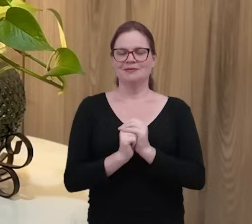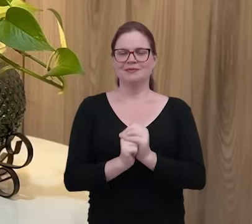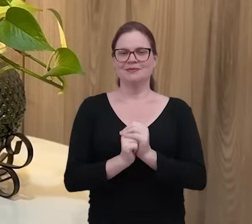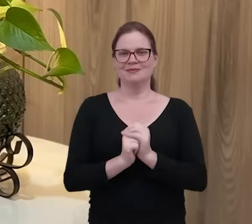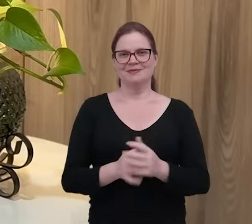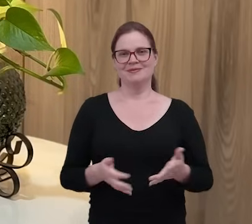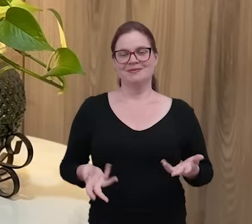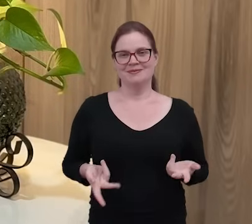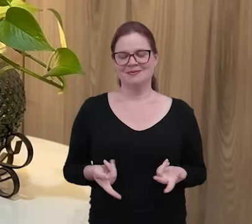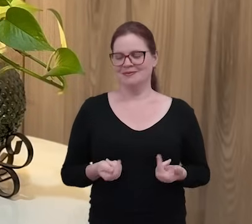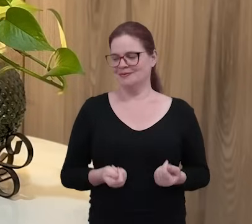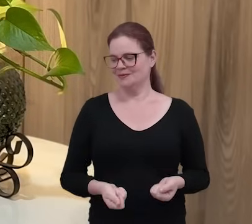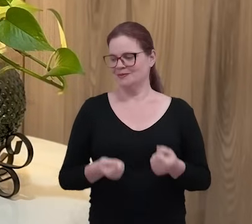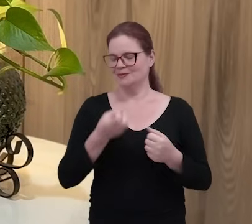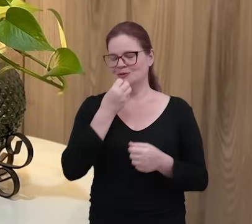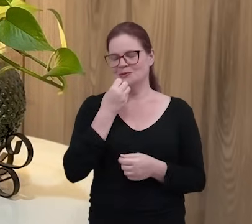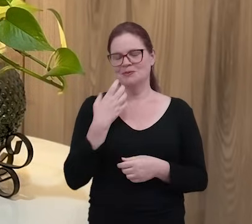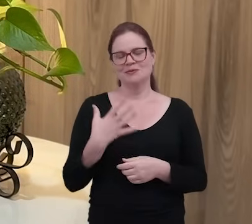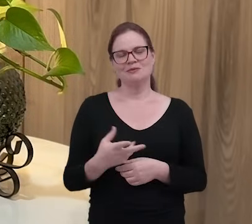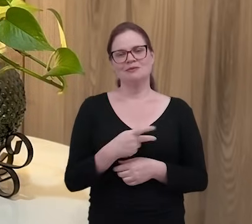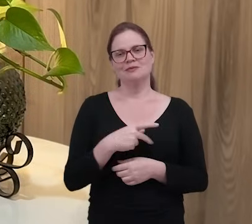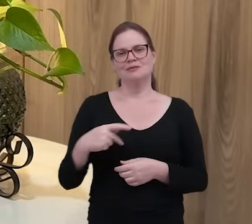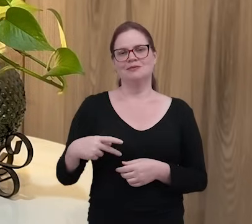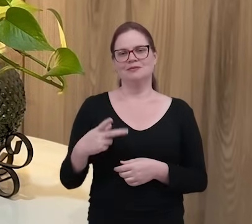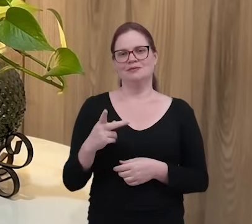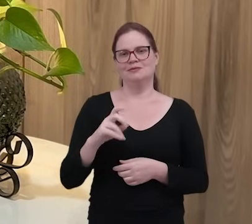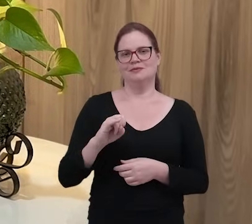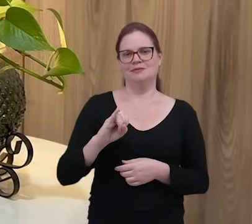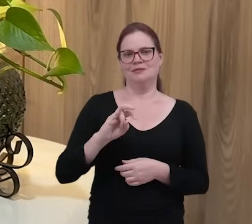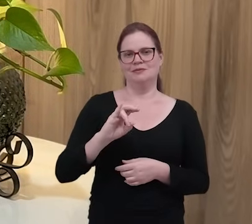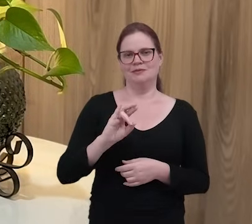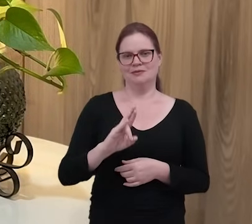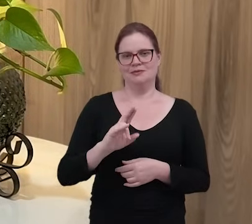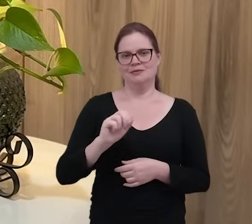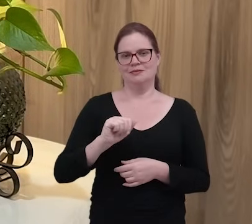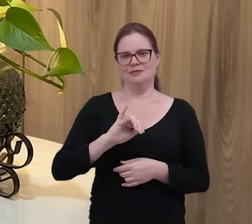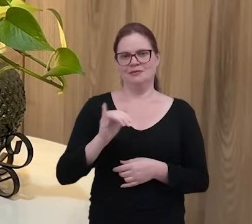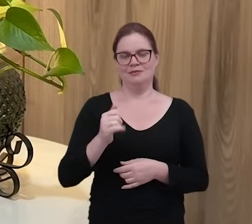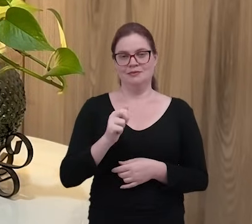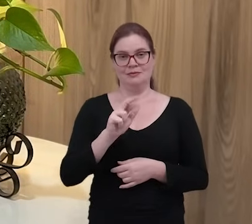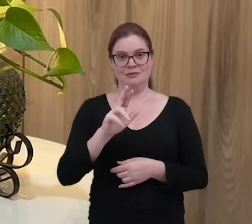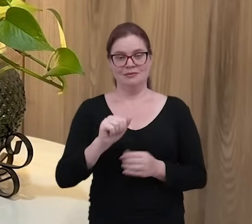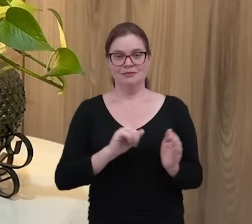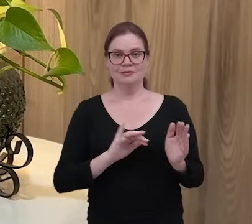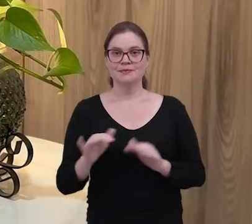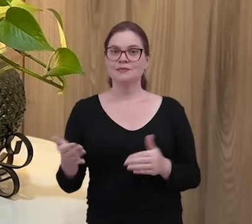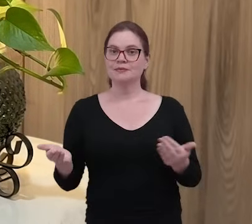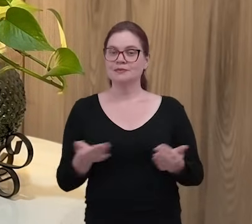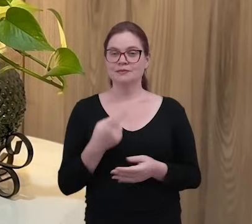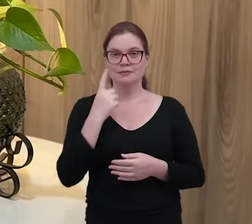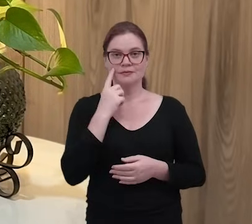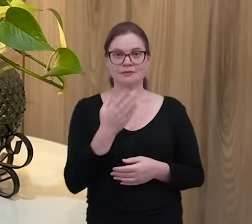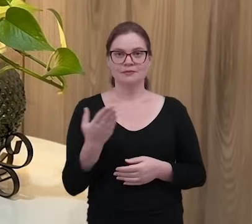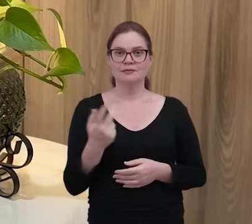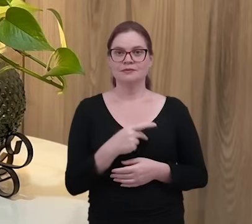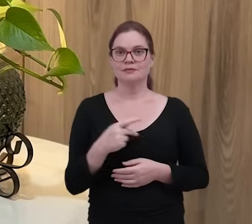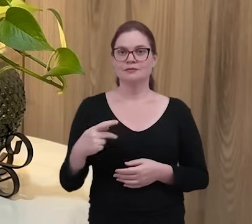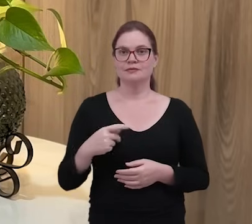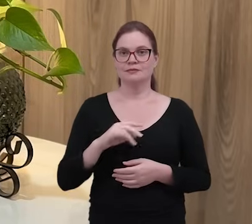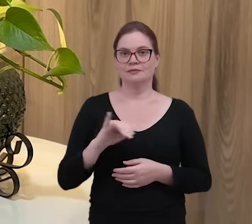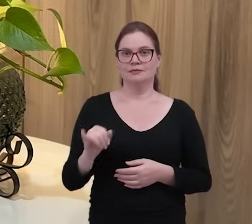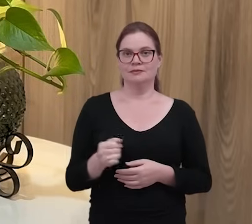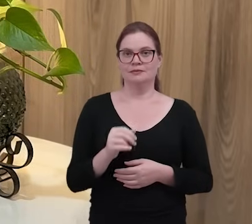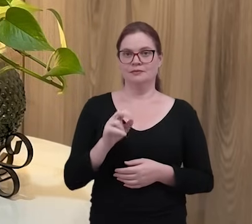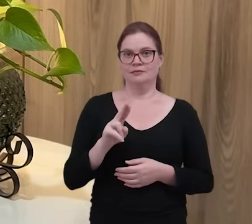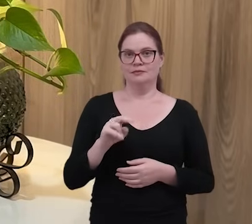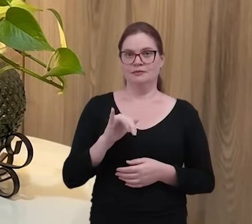Jesus. Amém, que maravilha, muito bom, pastor Pirajara. Agora queremos passar a palavra para